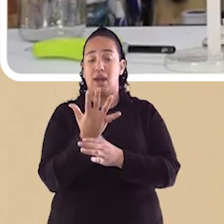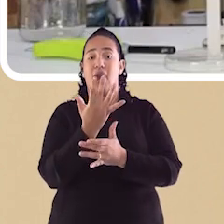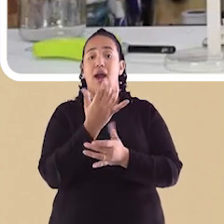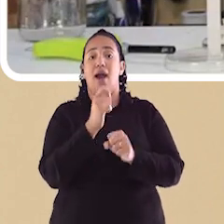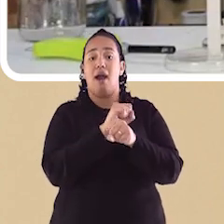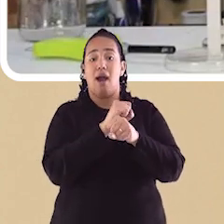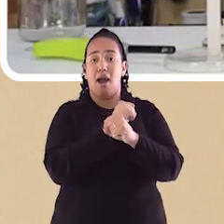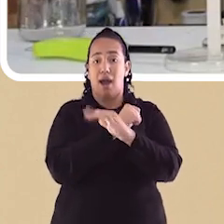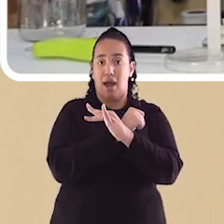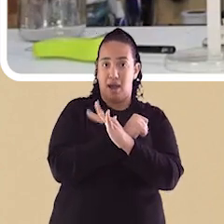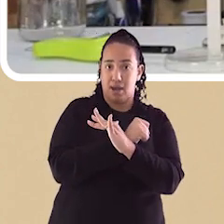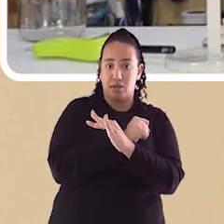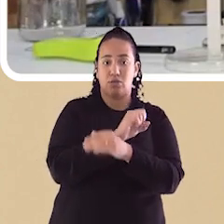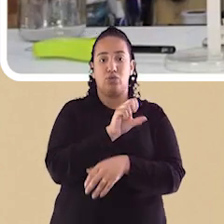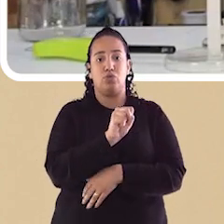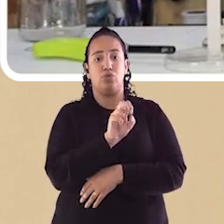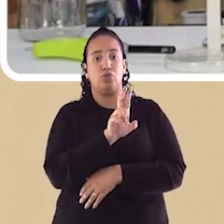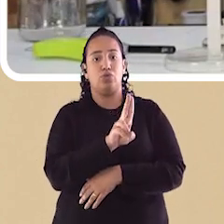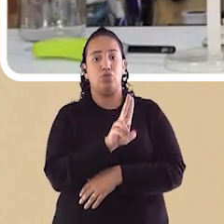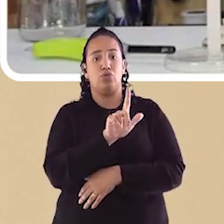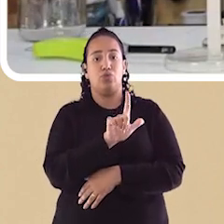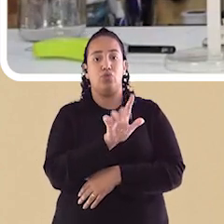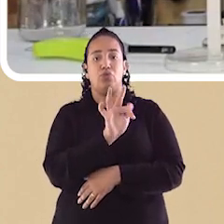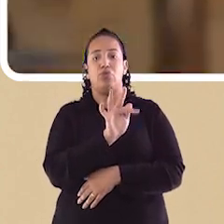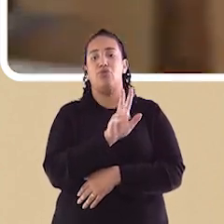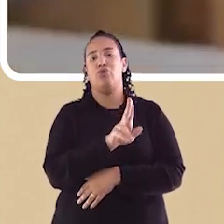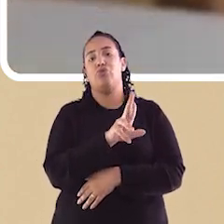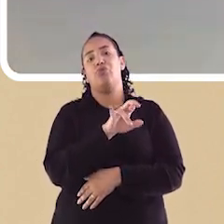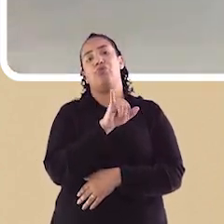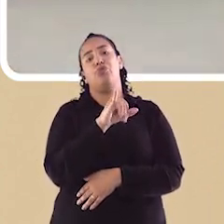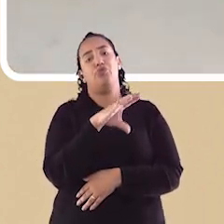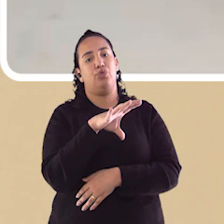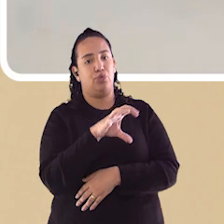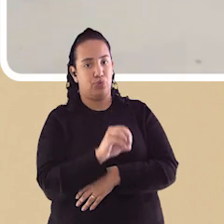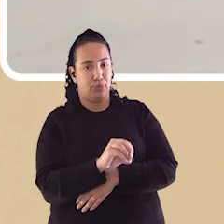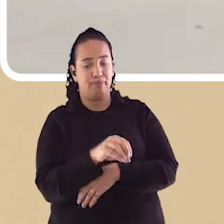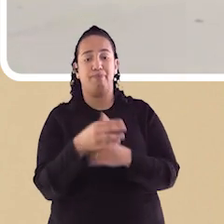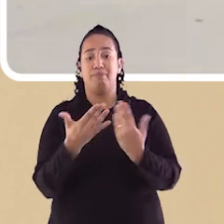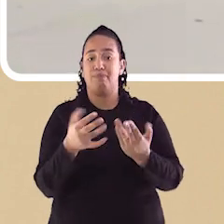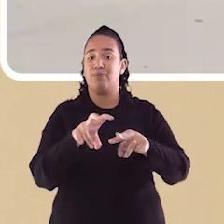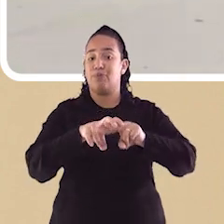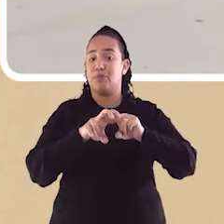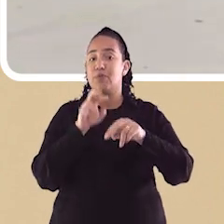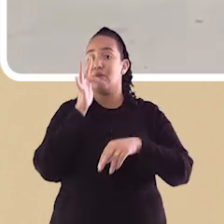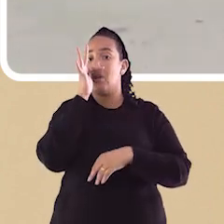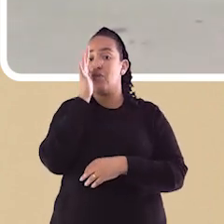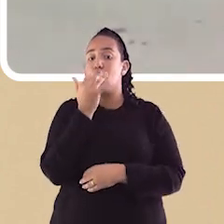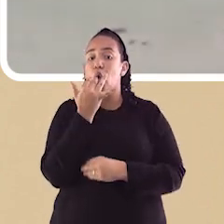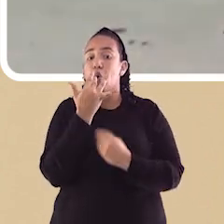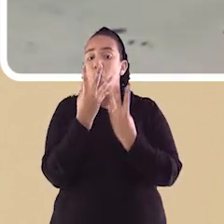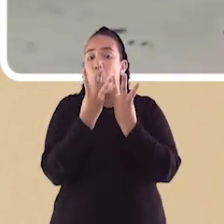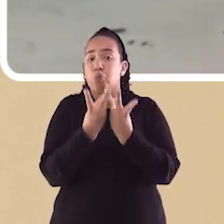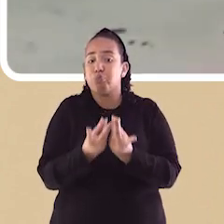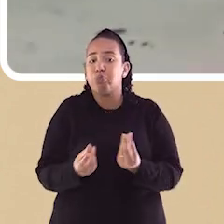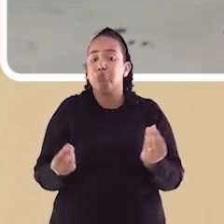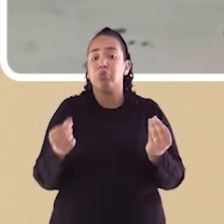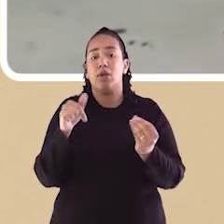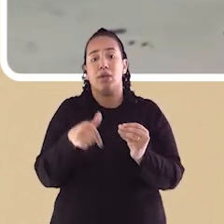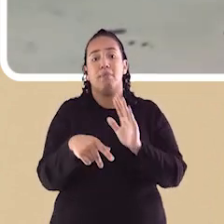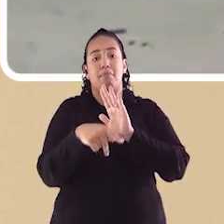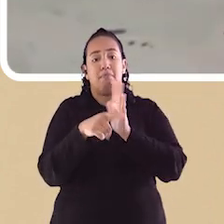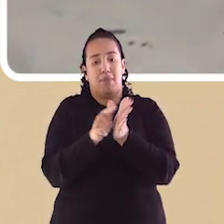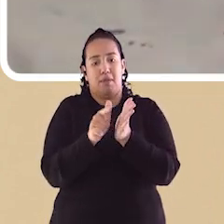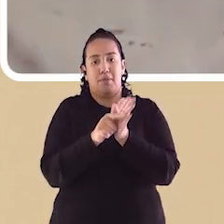ácido sulfuroso e ácido sulfúrico. E foi por isso que a rosa perdeu a cor e o papel